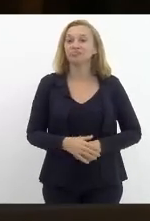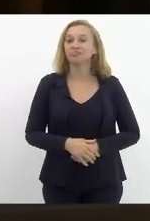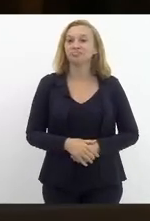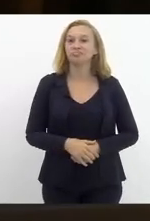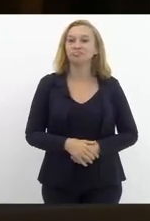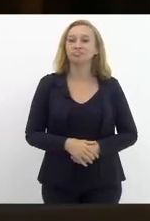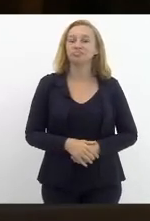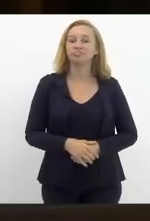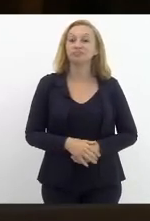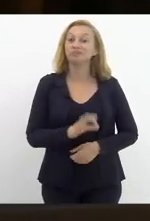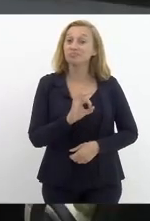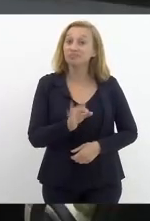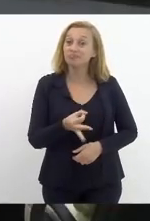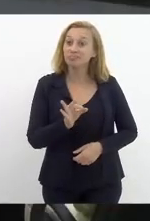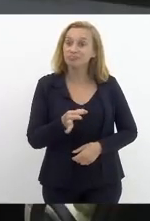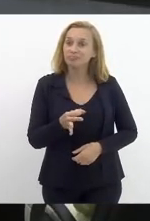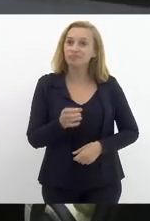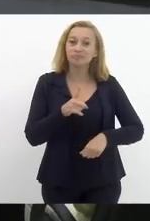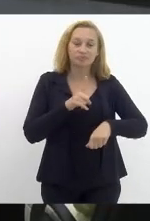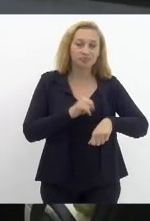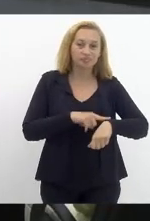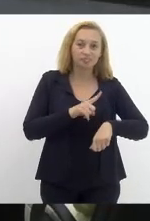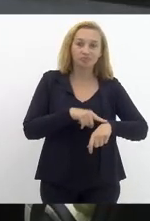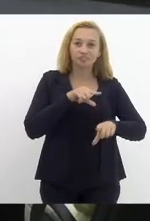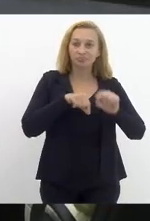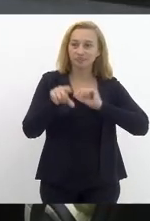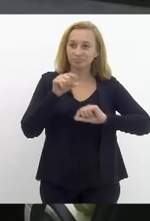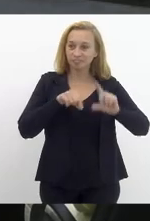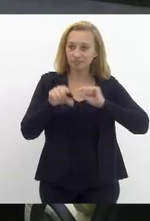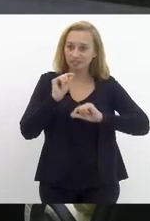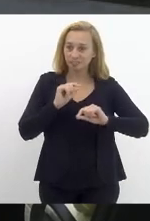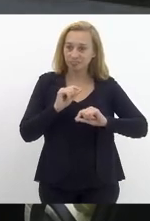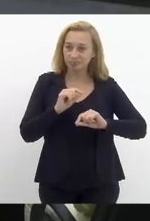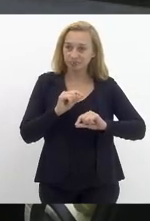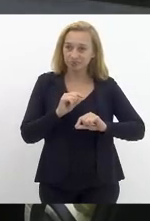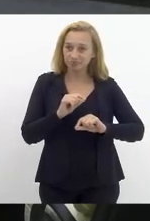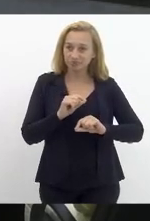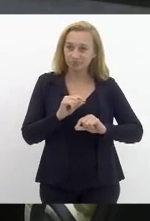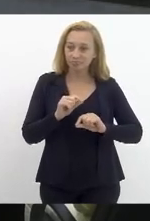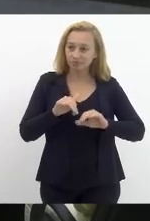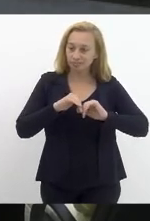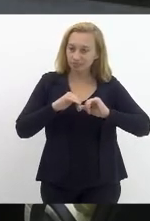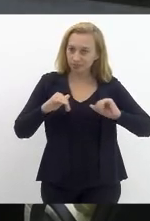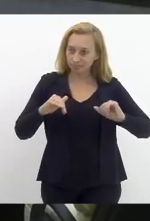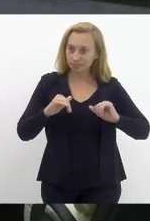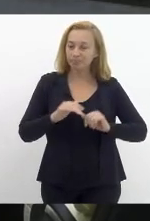E são justamente esses momentos decisivos que costumam separar,